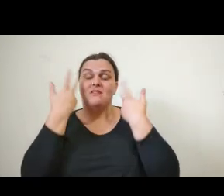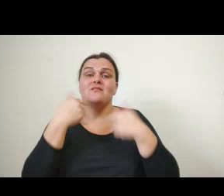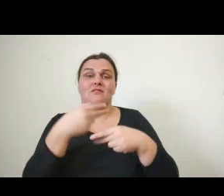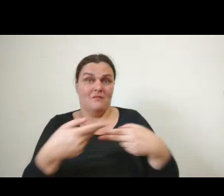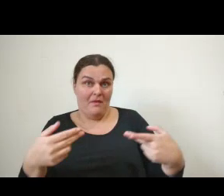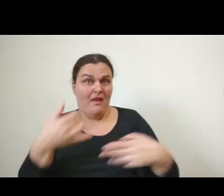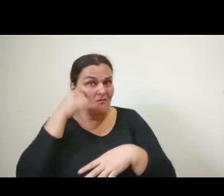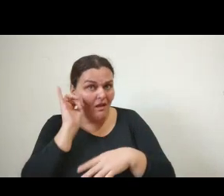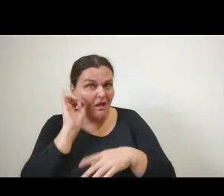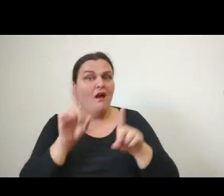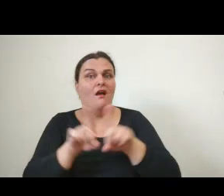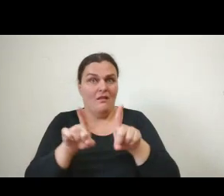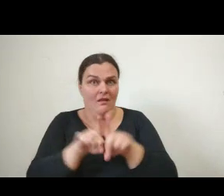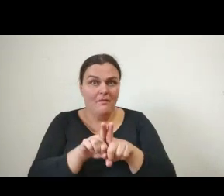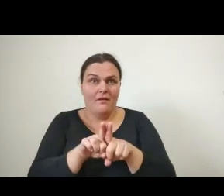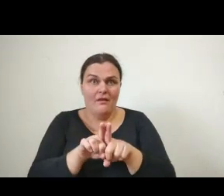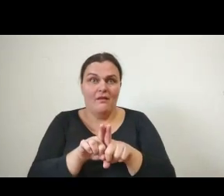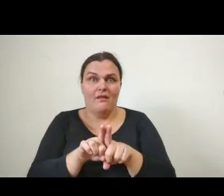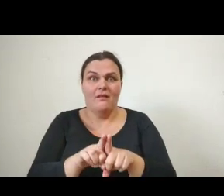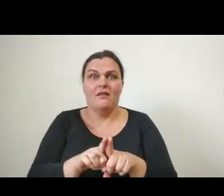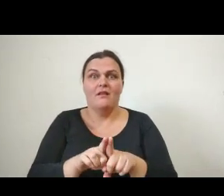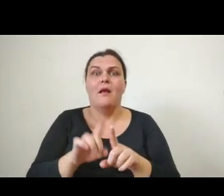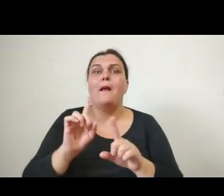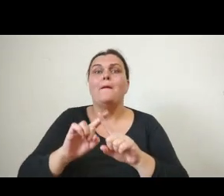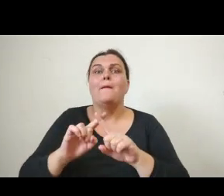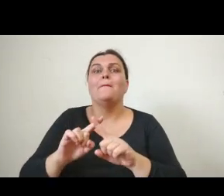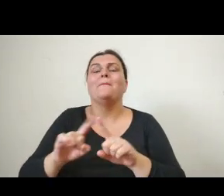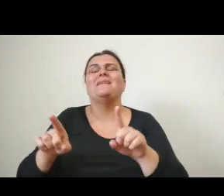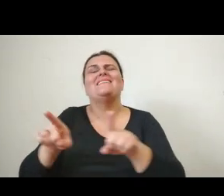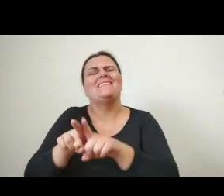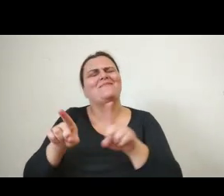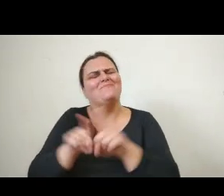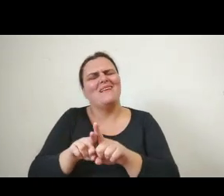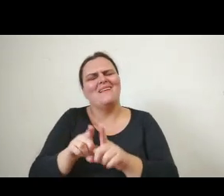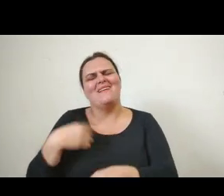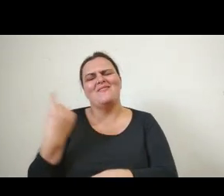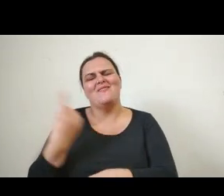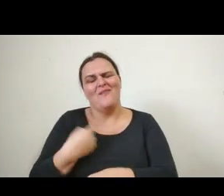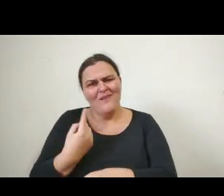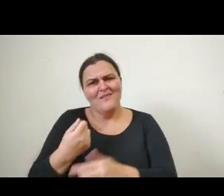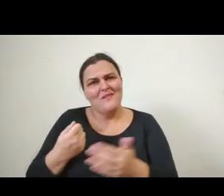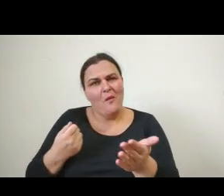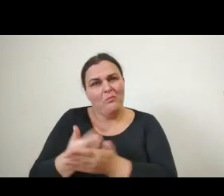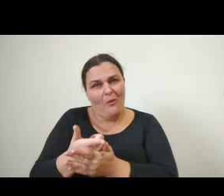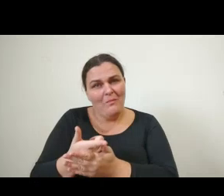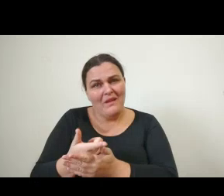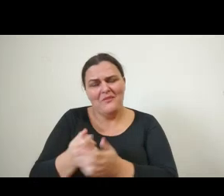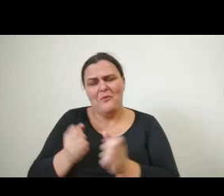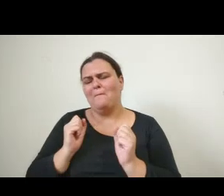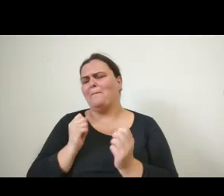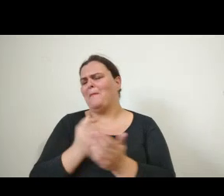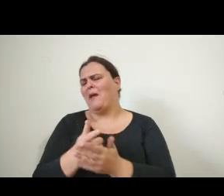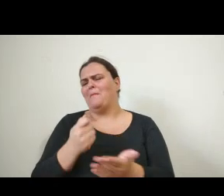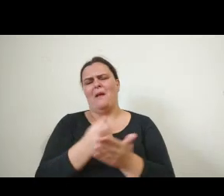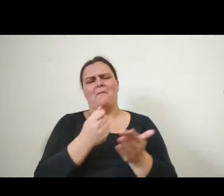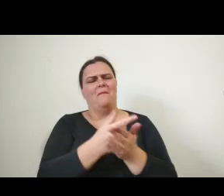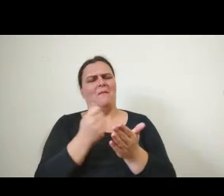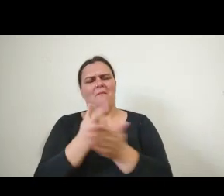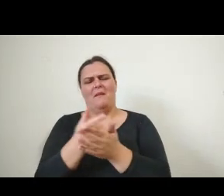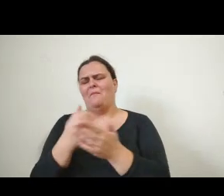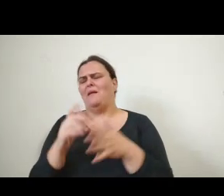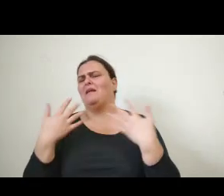de consumo. A gente consome muito mais bens e serviços, né, muito mais